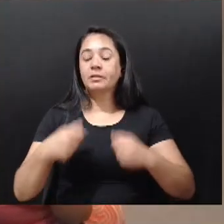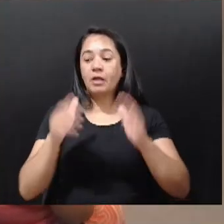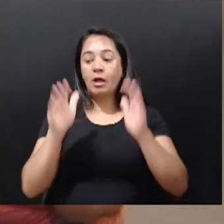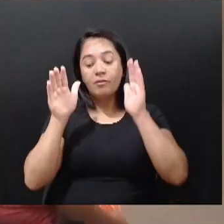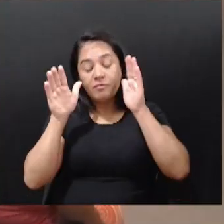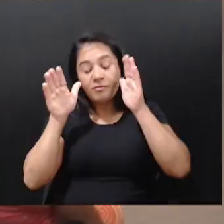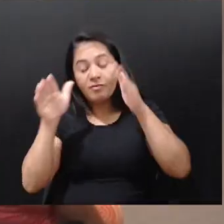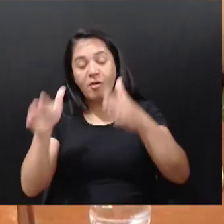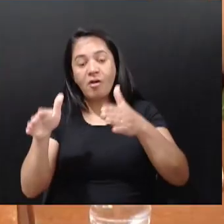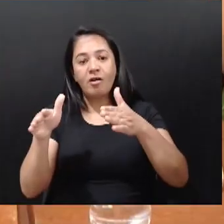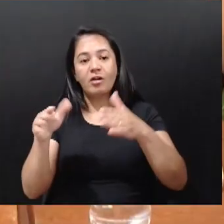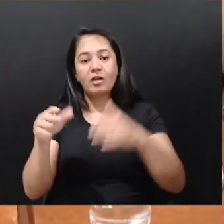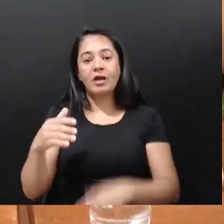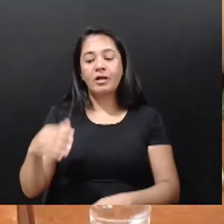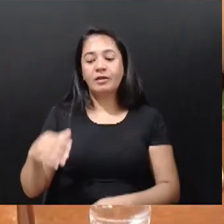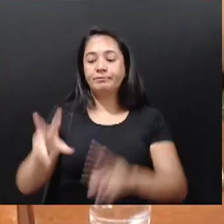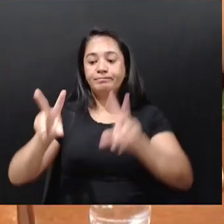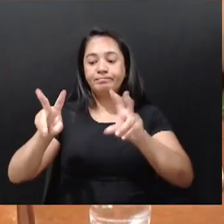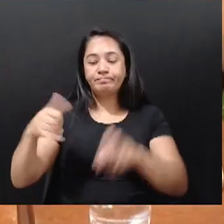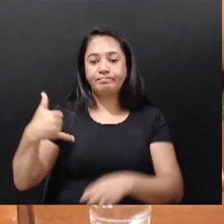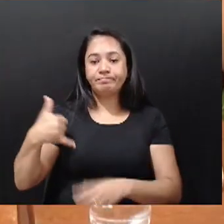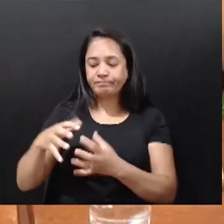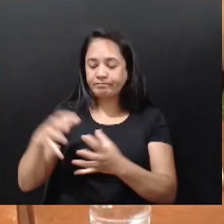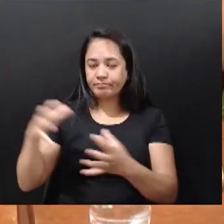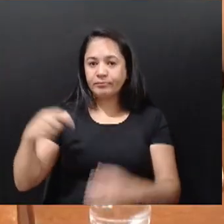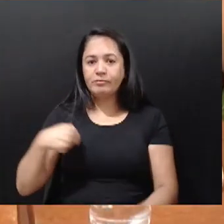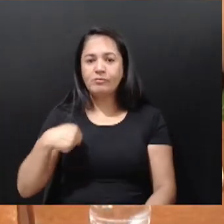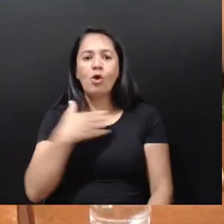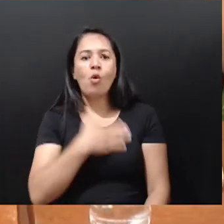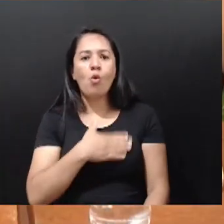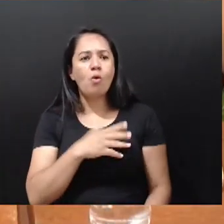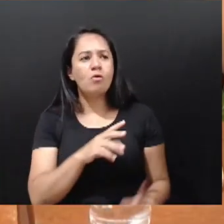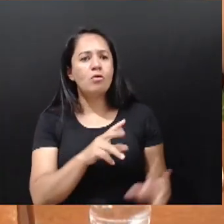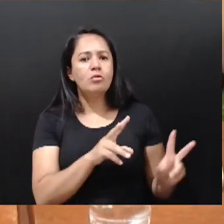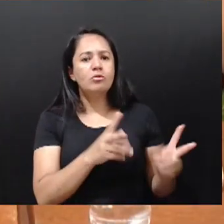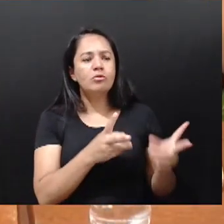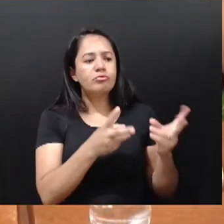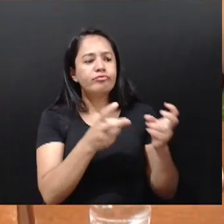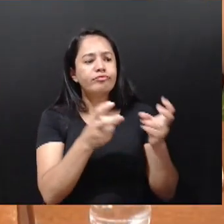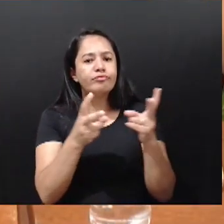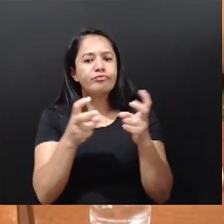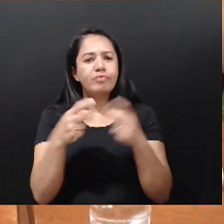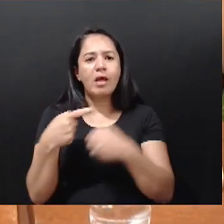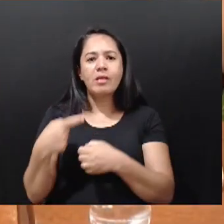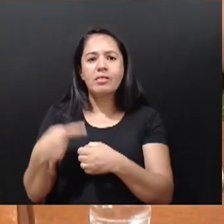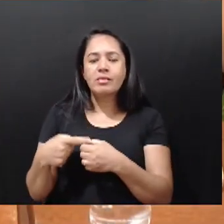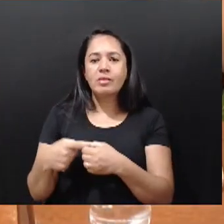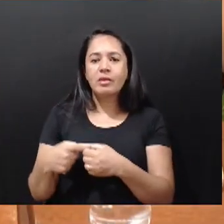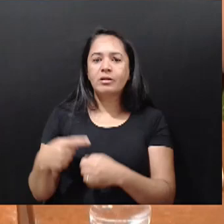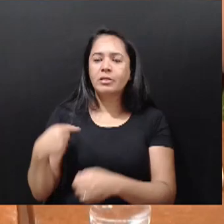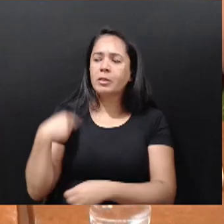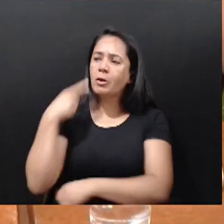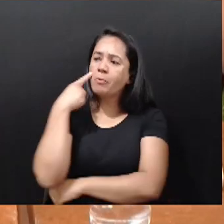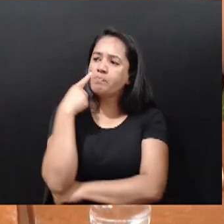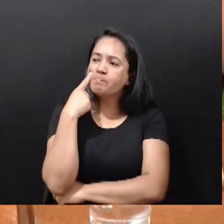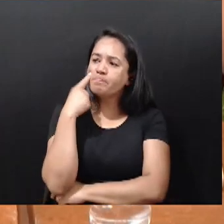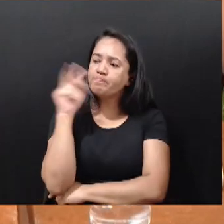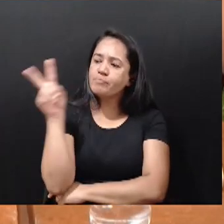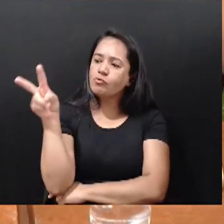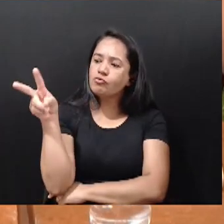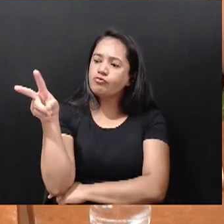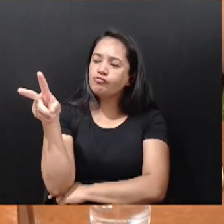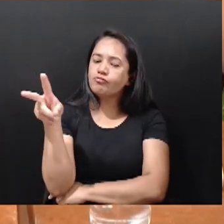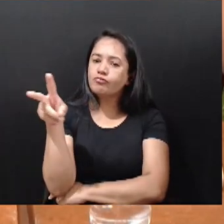o envelhecimento. Eu gosto muito de observar a cidade, né? E há uns dias eu venho olhando